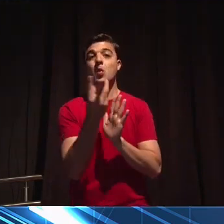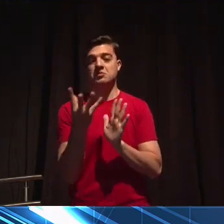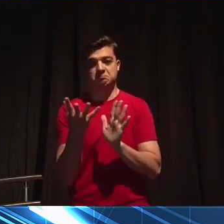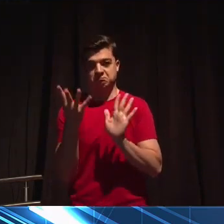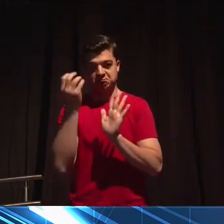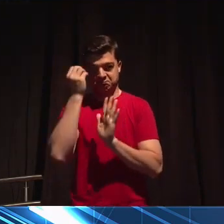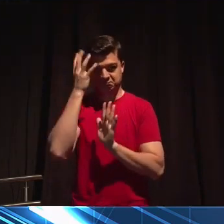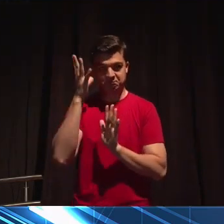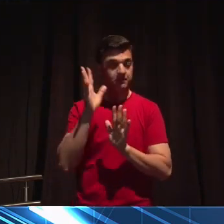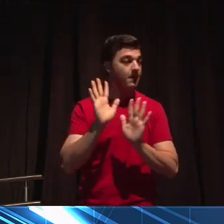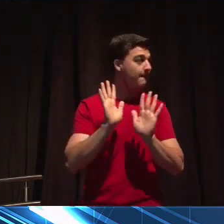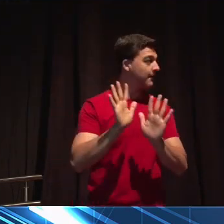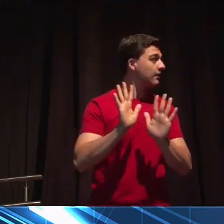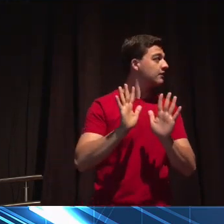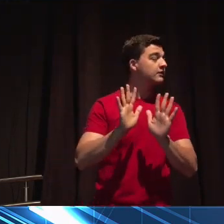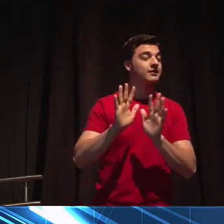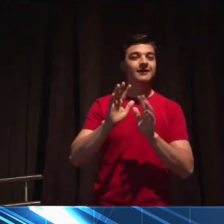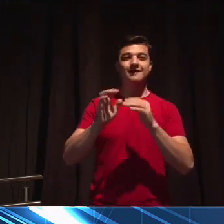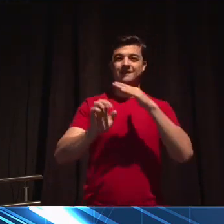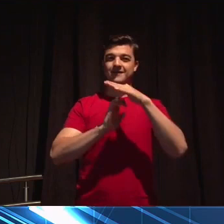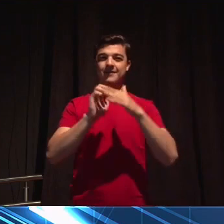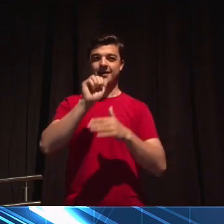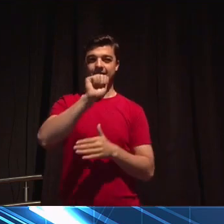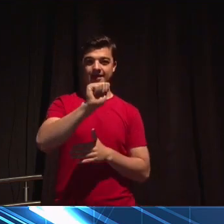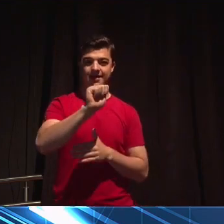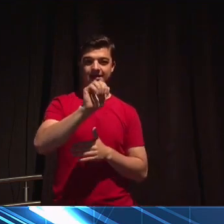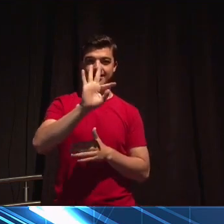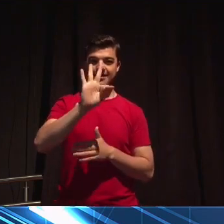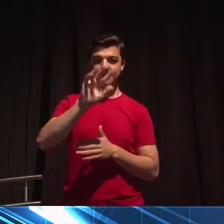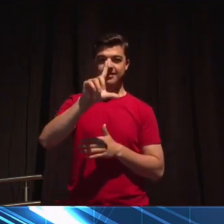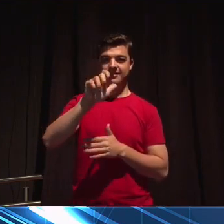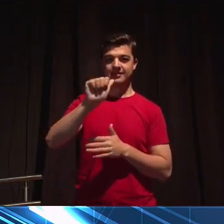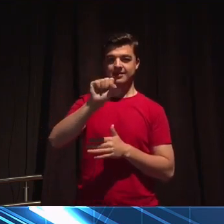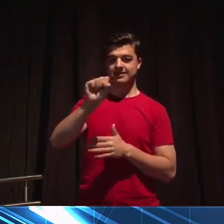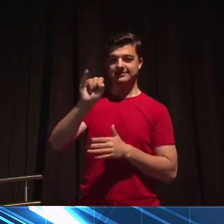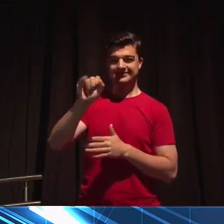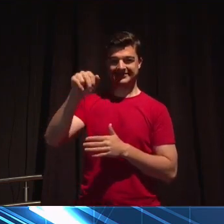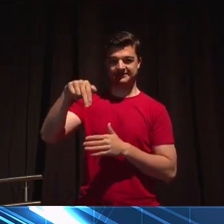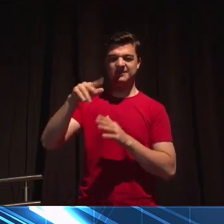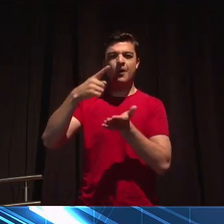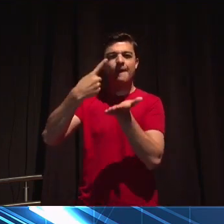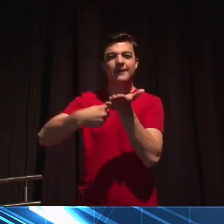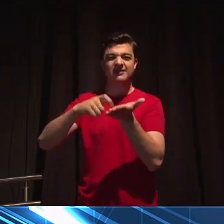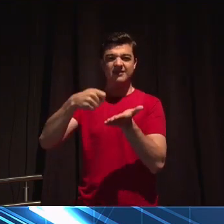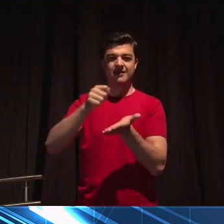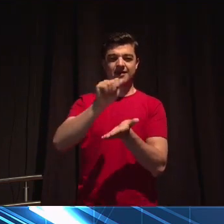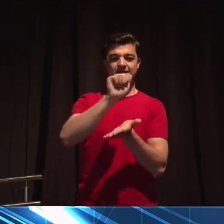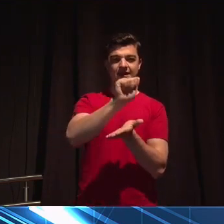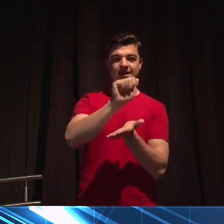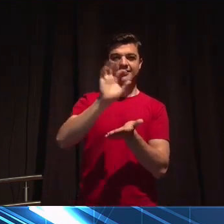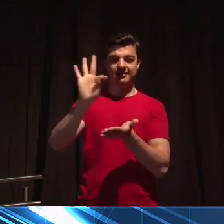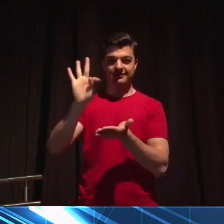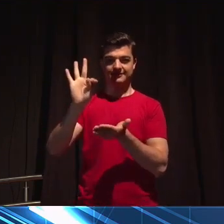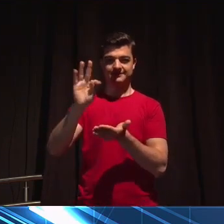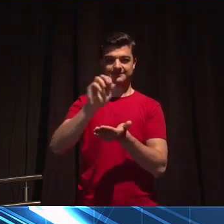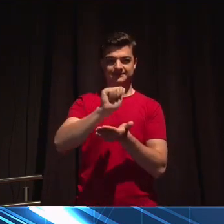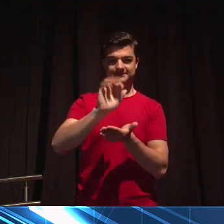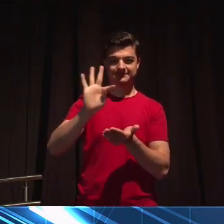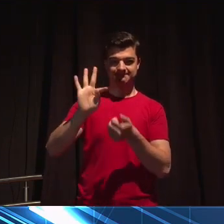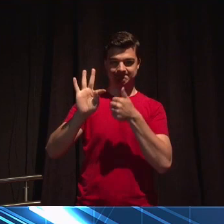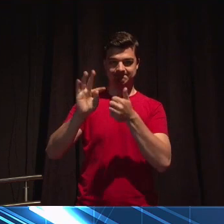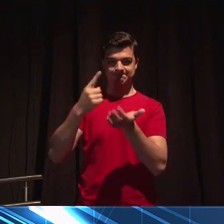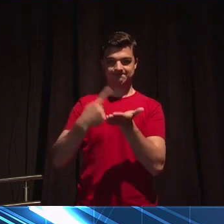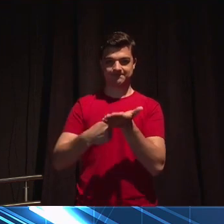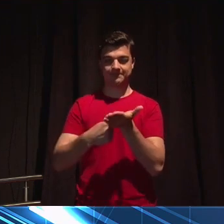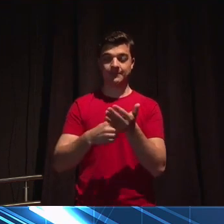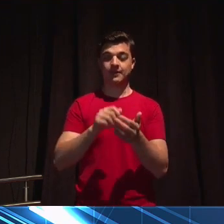Como a Atlassian usa Node? Então, aqui a Atlassian tem produtos, né? Produtos a gente tem Jira, Trello, Confluence e Bitbucket. Então,